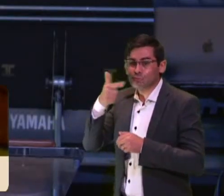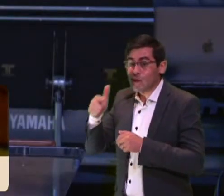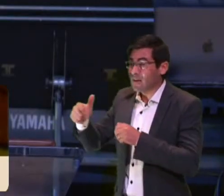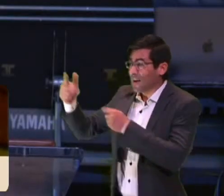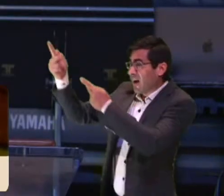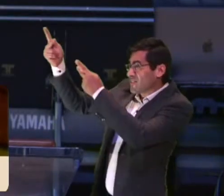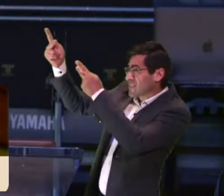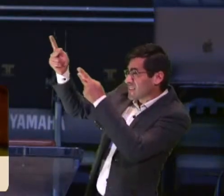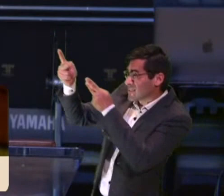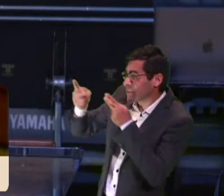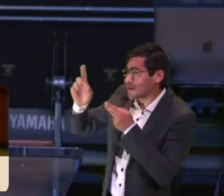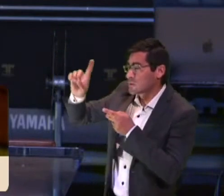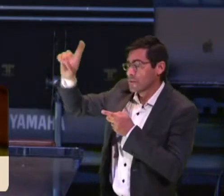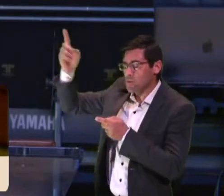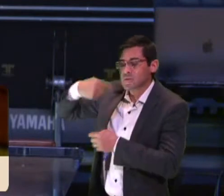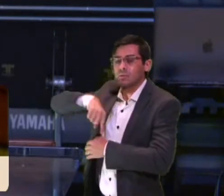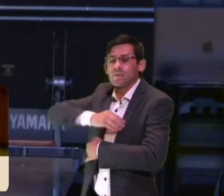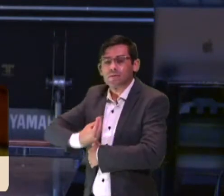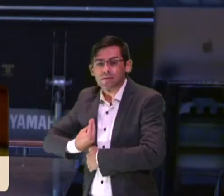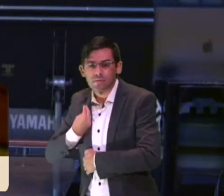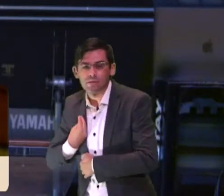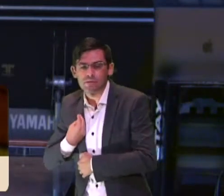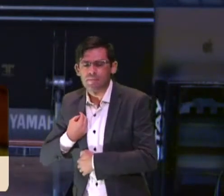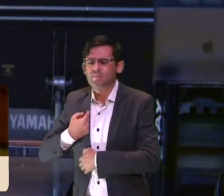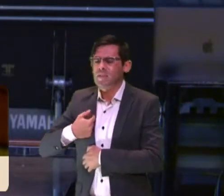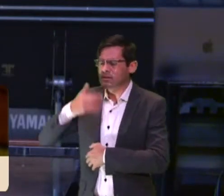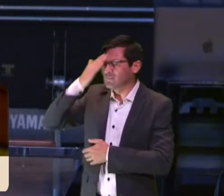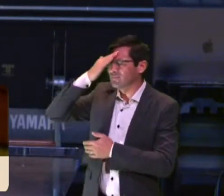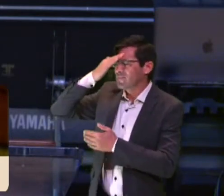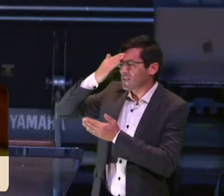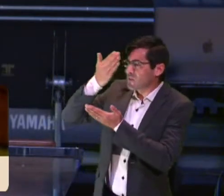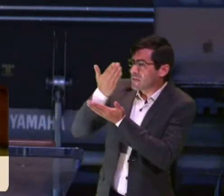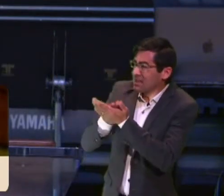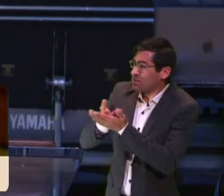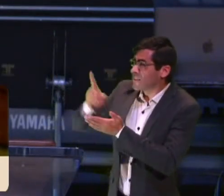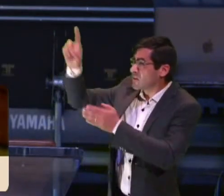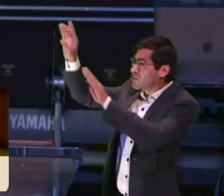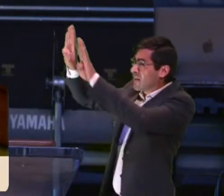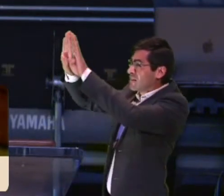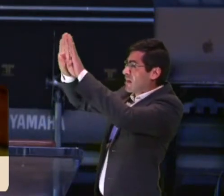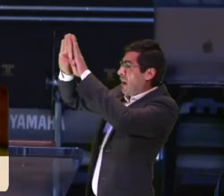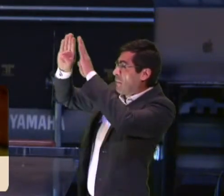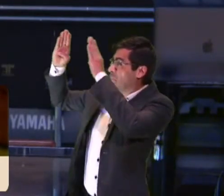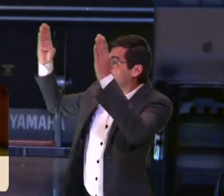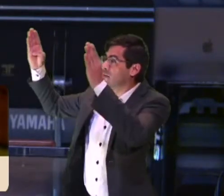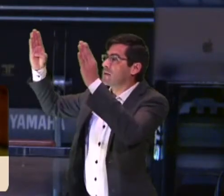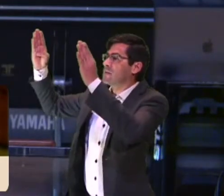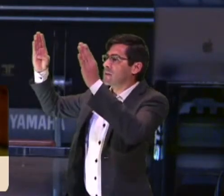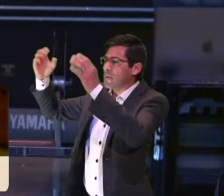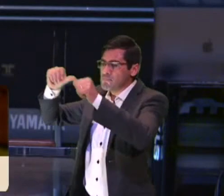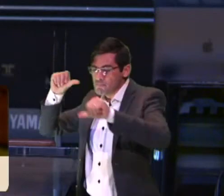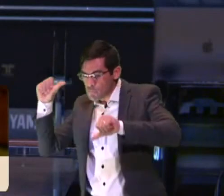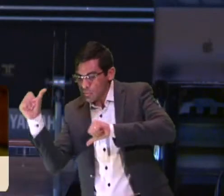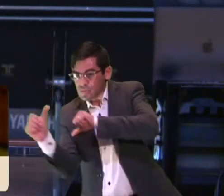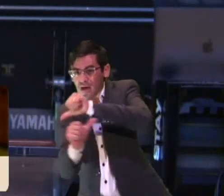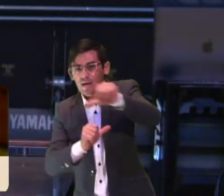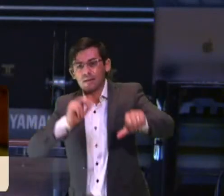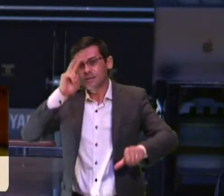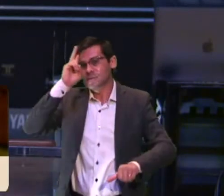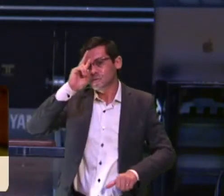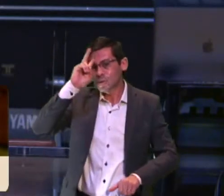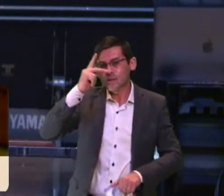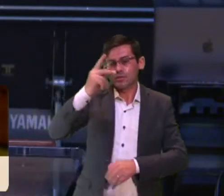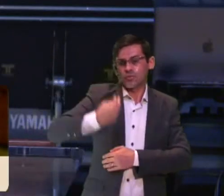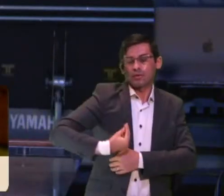meios. Eu creio, meu irmão, que Deus quer abrir o céu sobre a sua casa. Ele quer mudar a história dos seus. Ele quer te